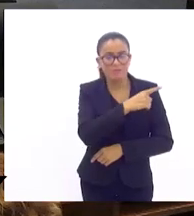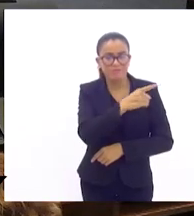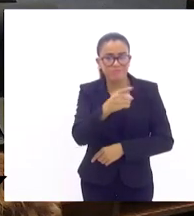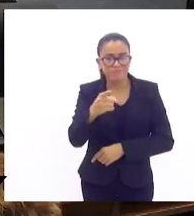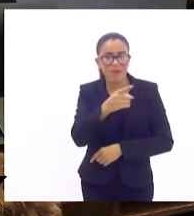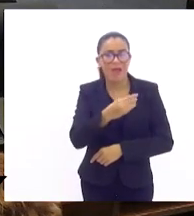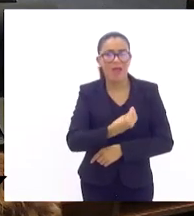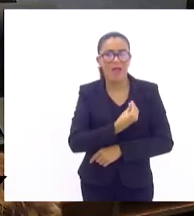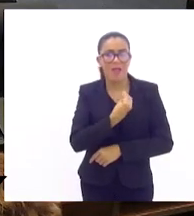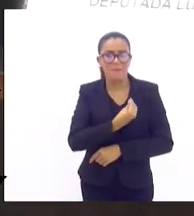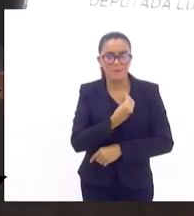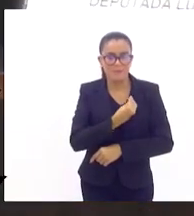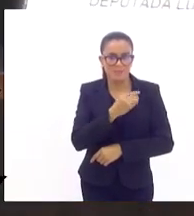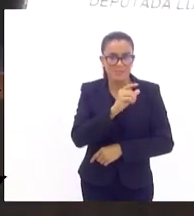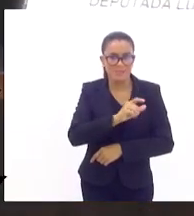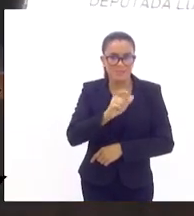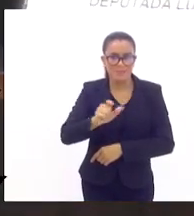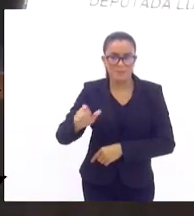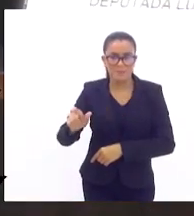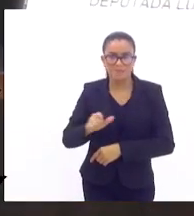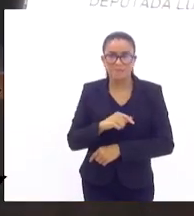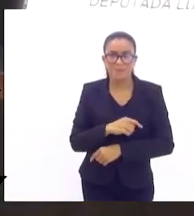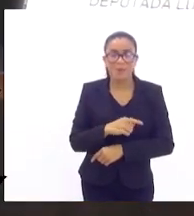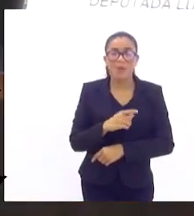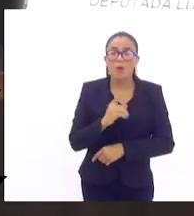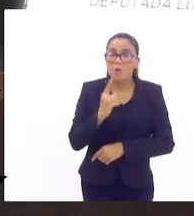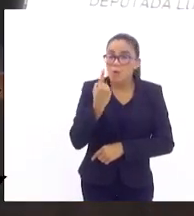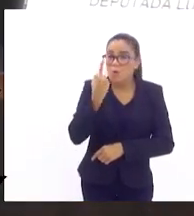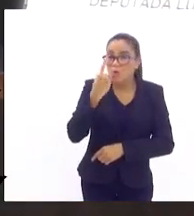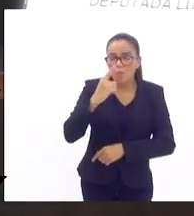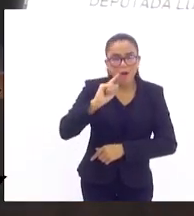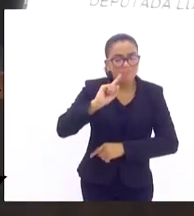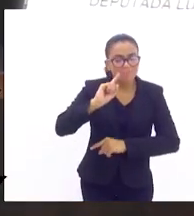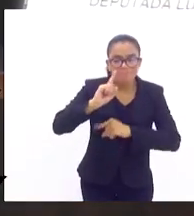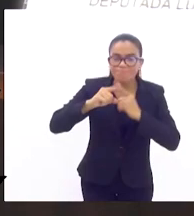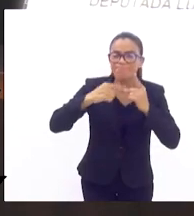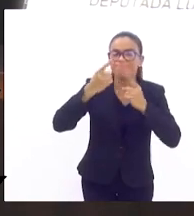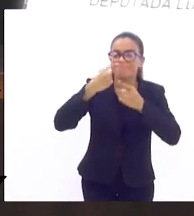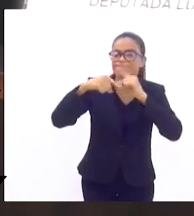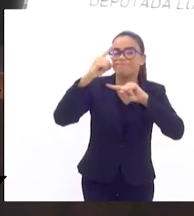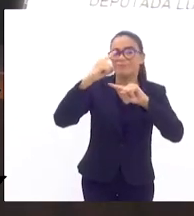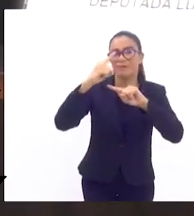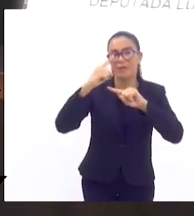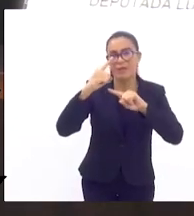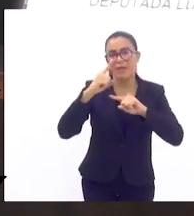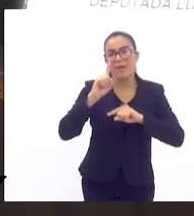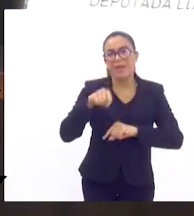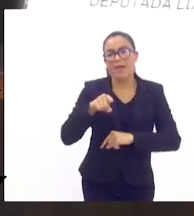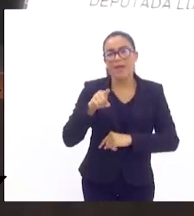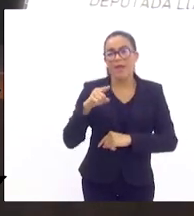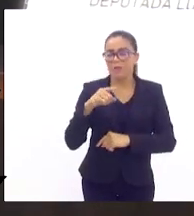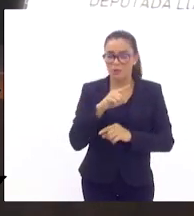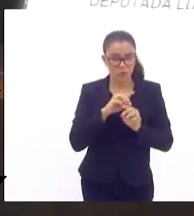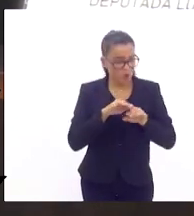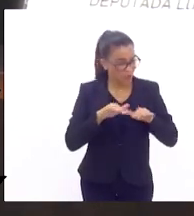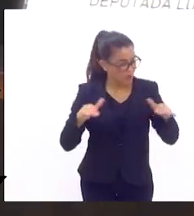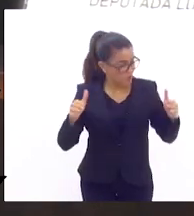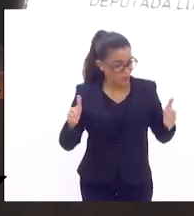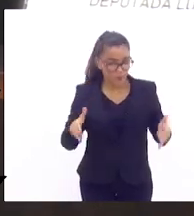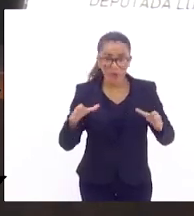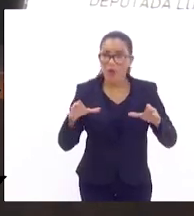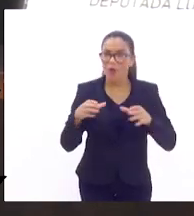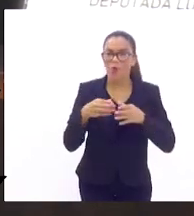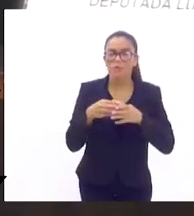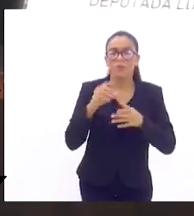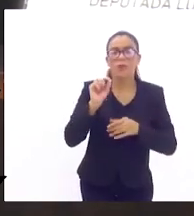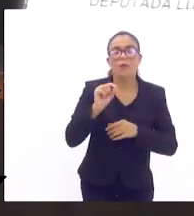e dizer que um dos desdobramentos dessa audiência pública, eu acho que o entendimento de todos os integrantes da comissão